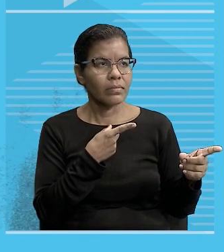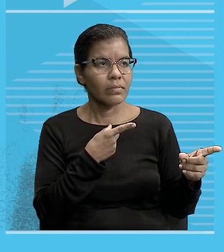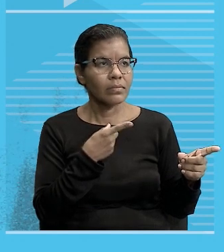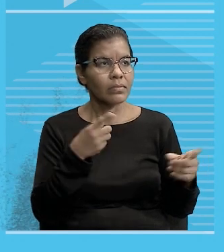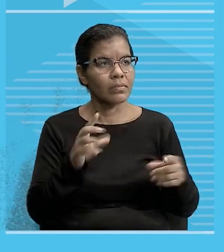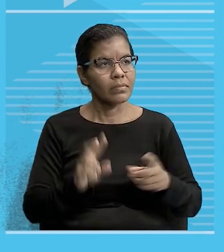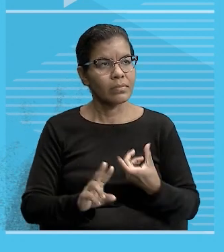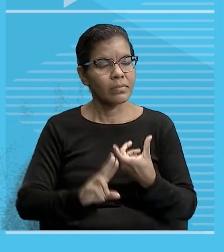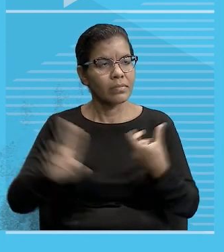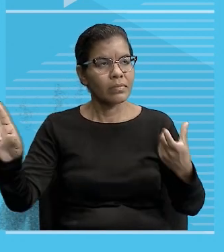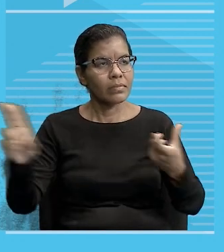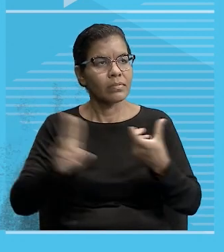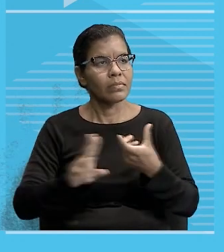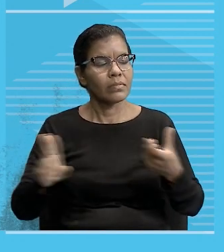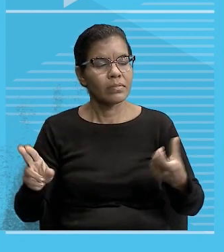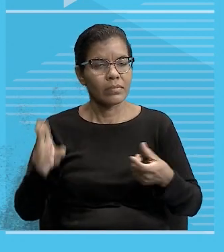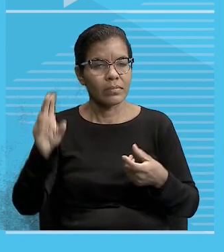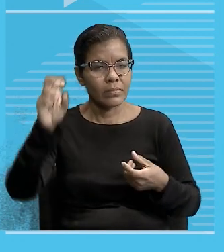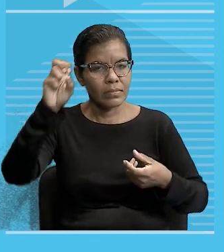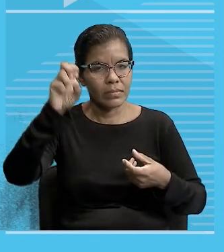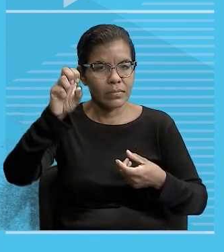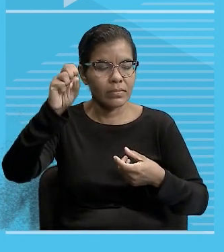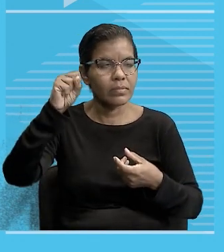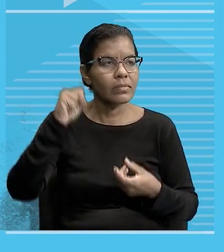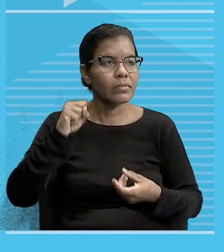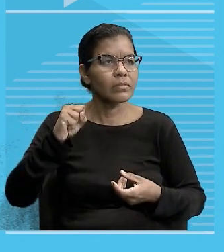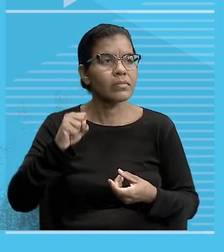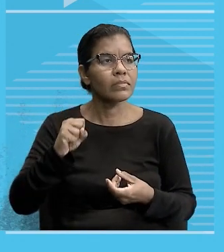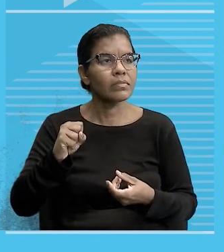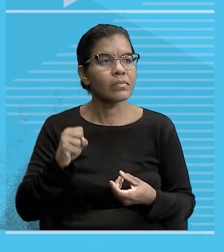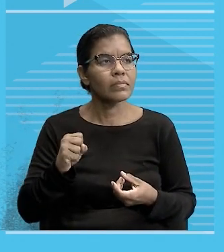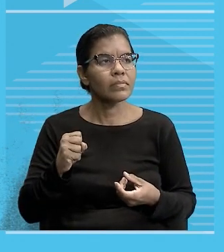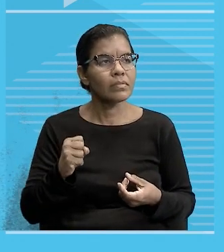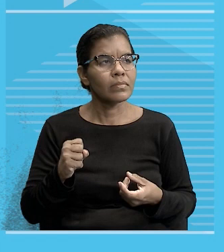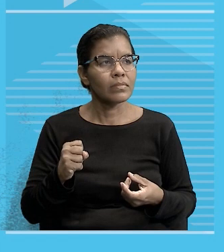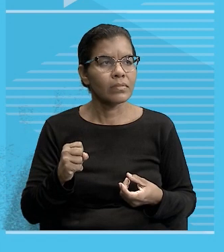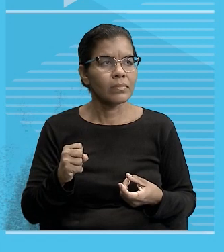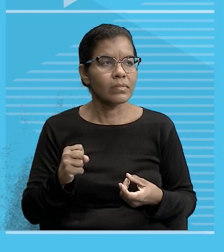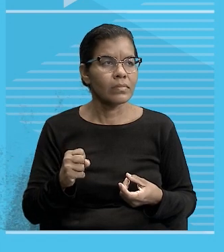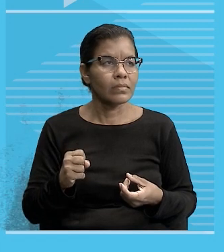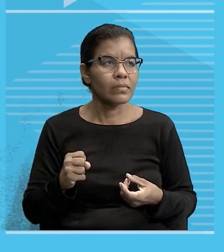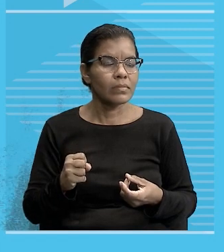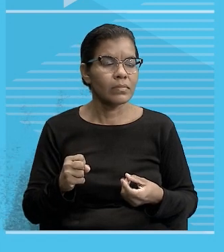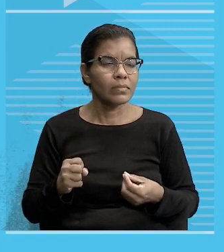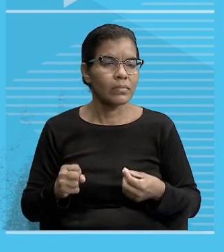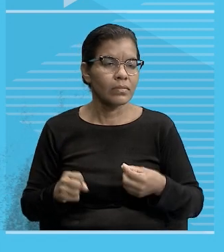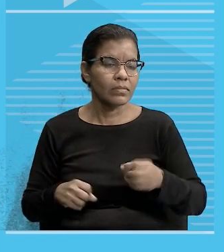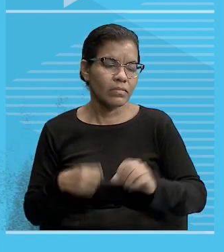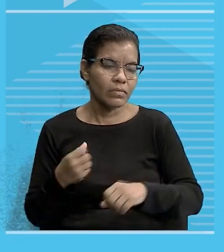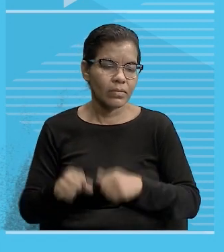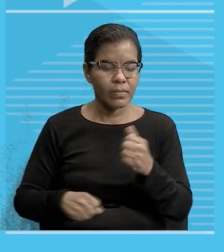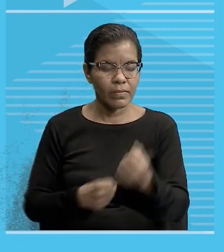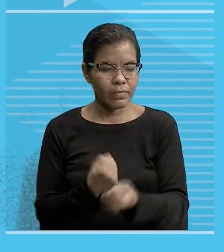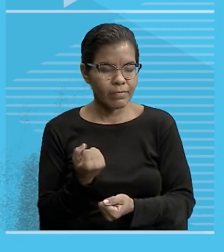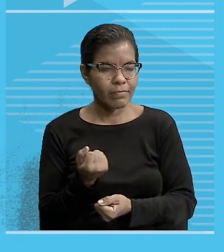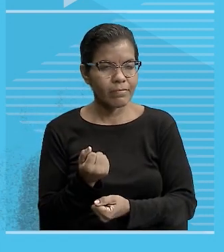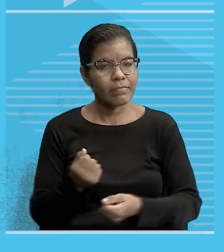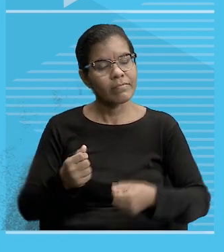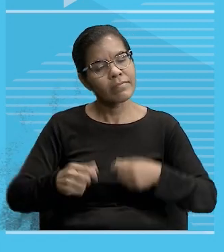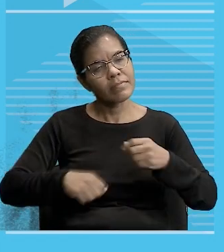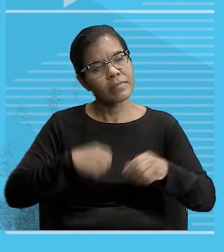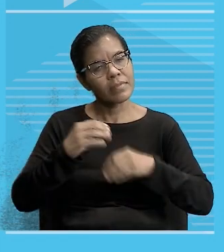são palavras que formam os 5S e vão se